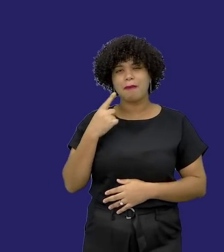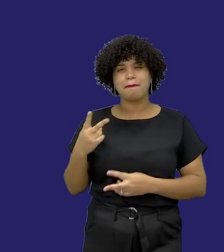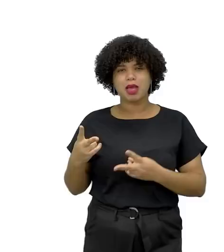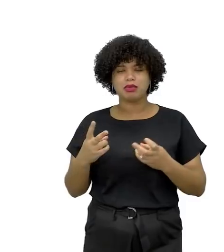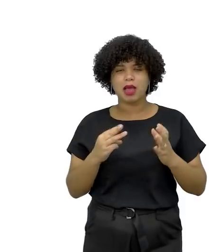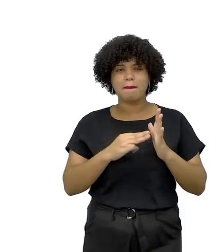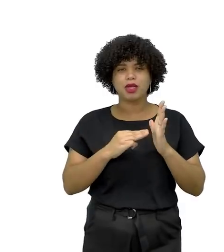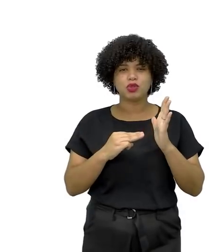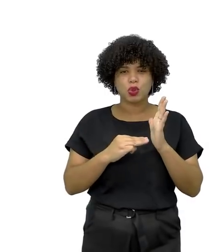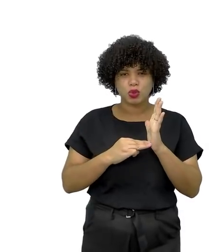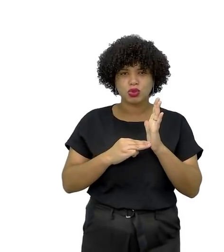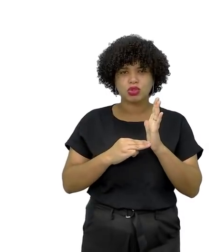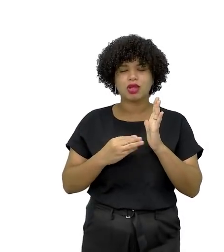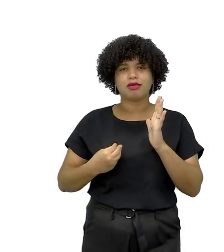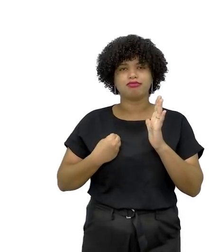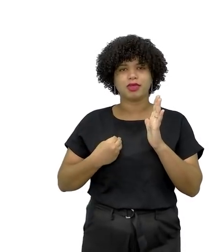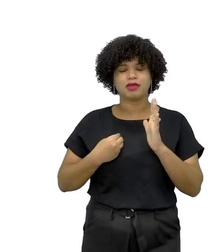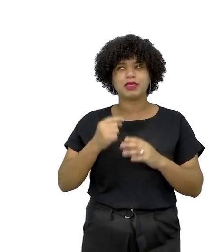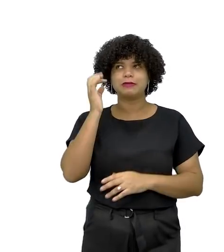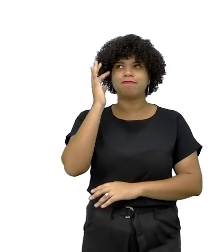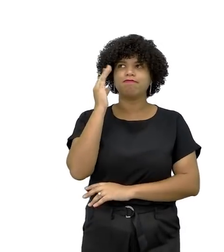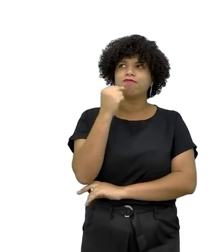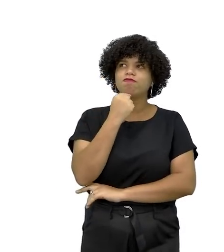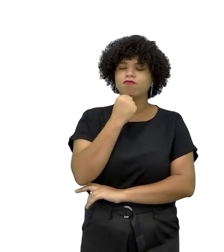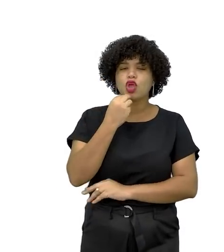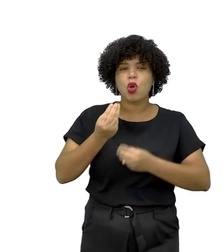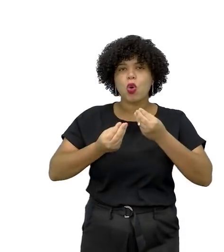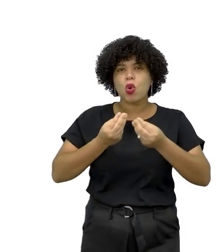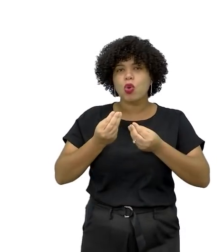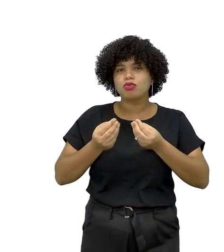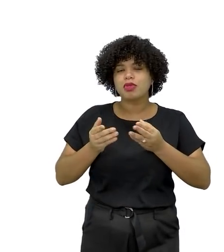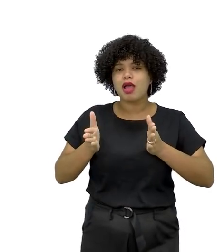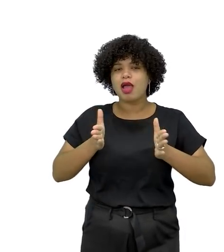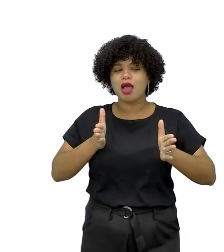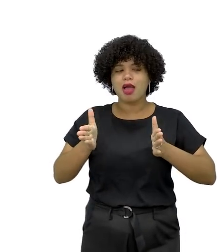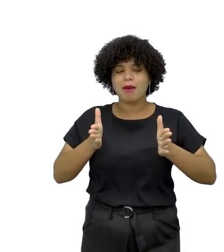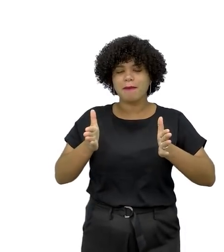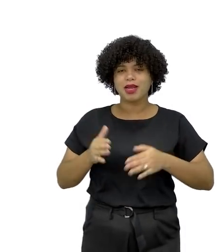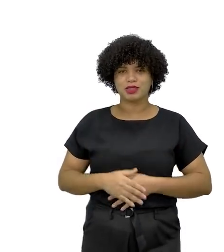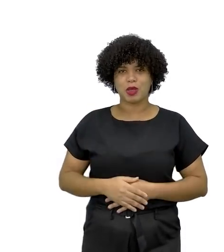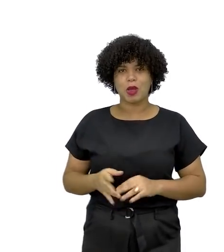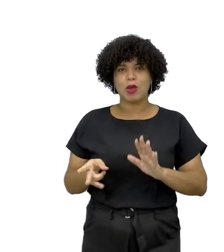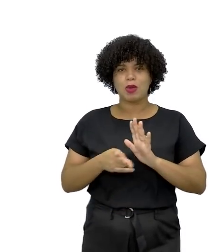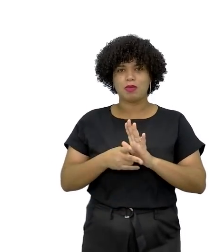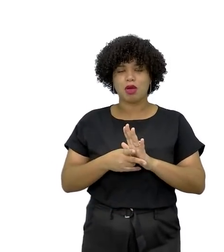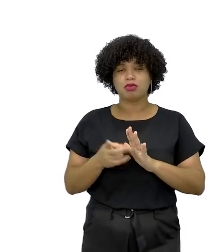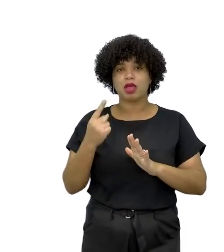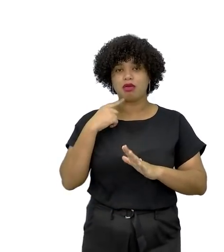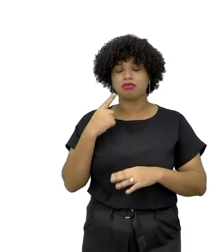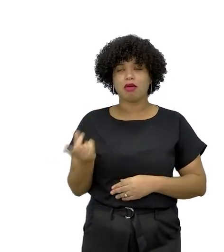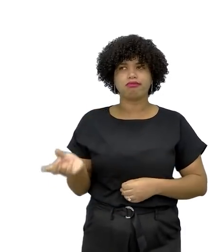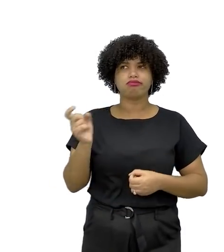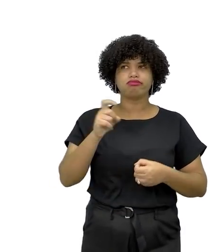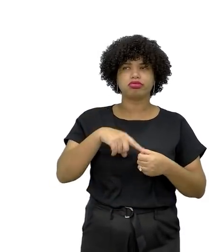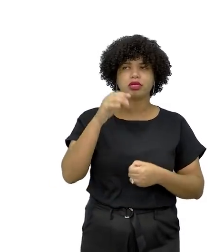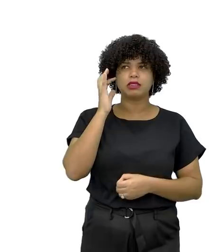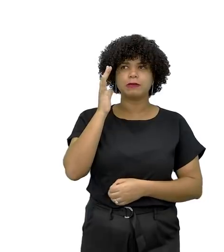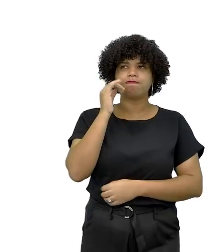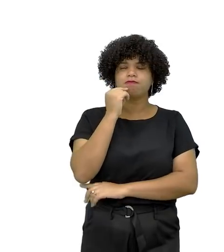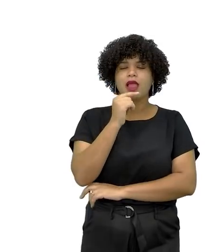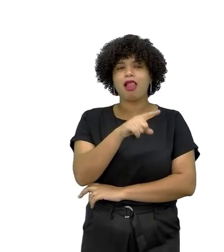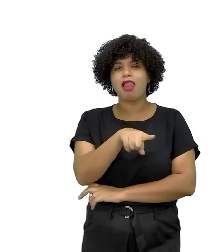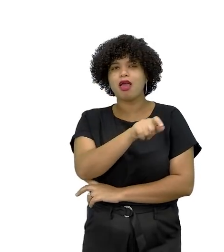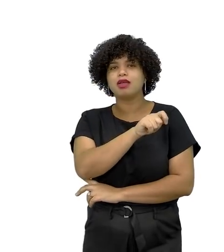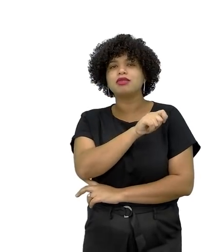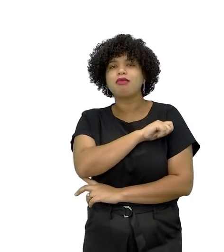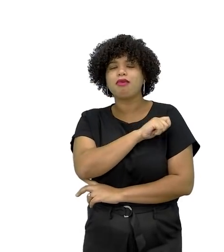metodologias ativas. E eu pensar nesse período dessa retomada, levando atividades para os estudantes,